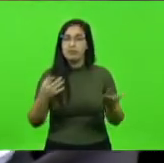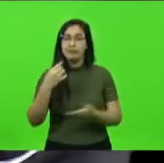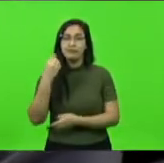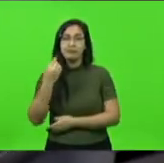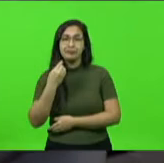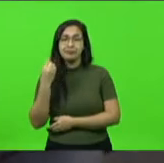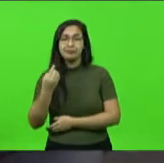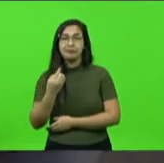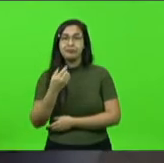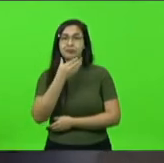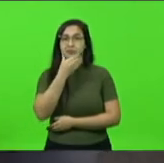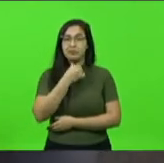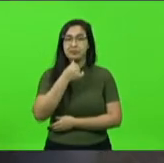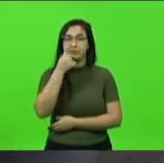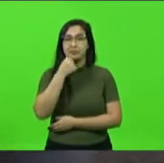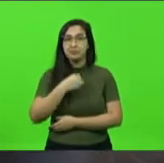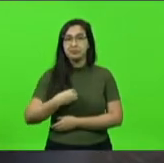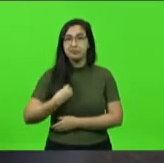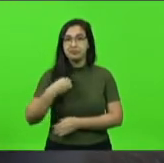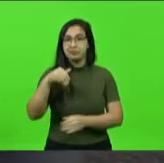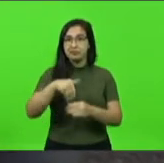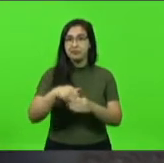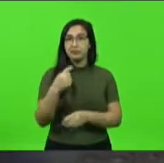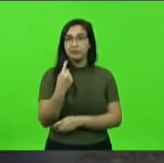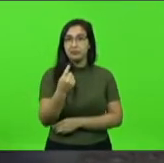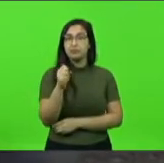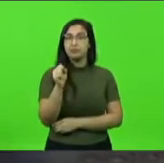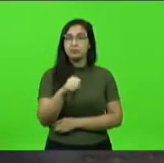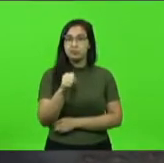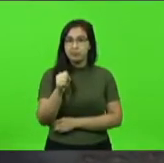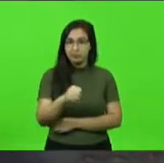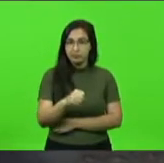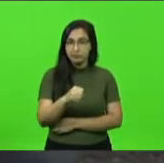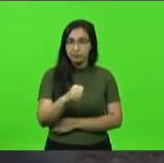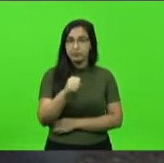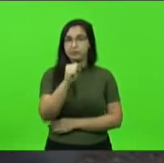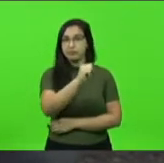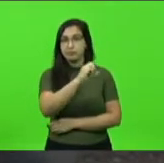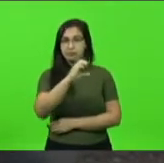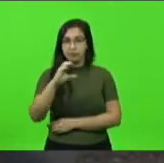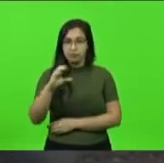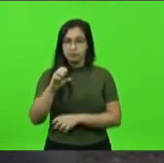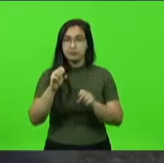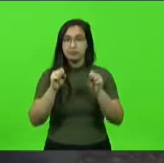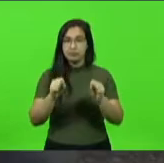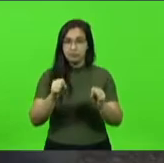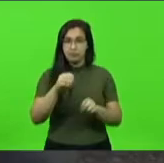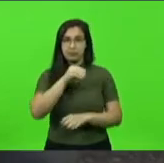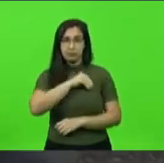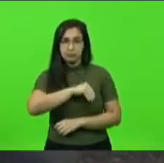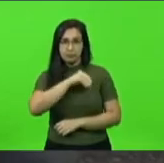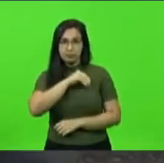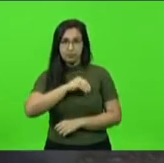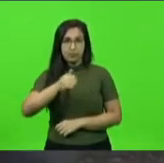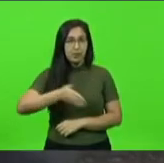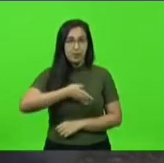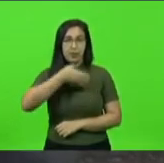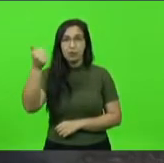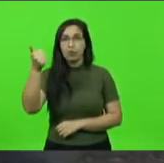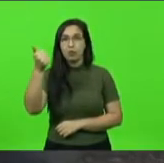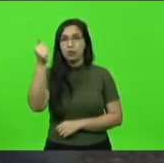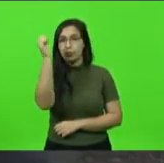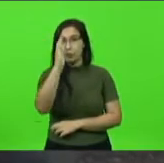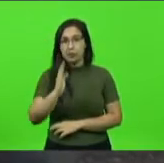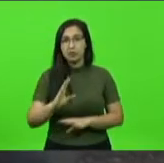e dos senhores deputados, voto um, voto sim, para que Santa Catarina remunere a melhor remuneração